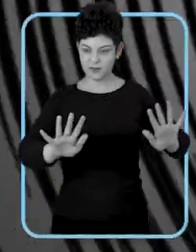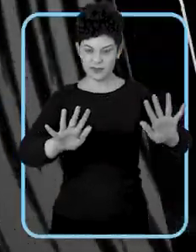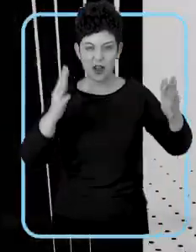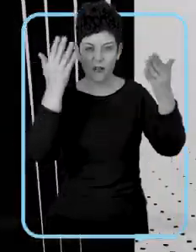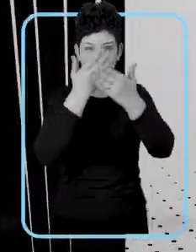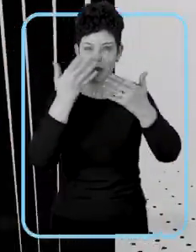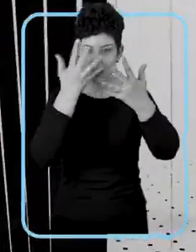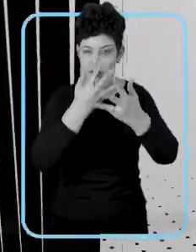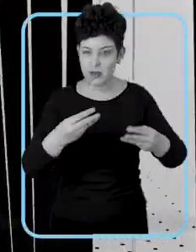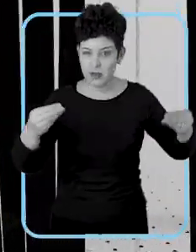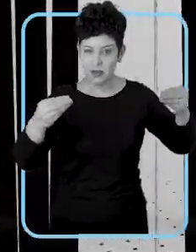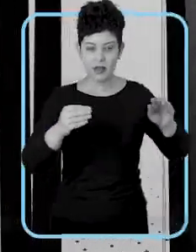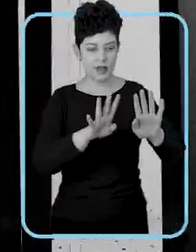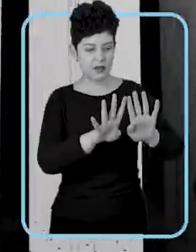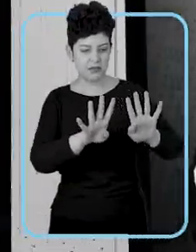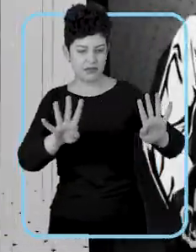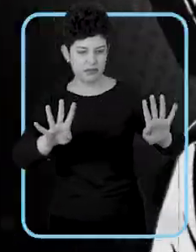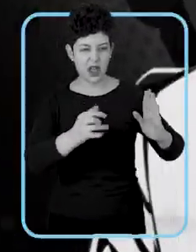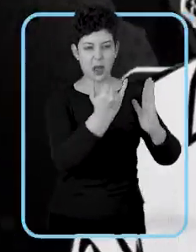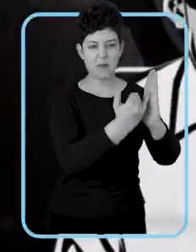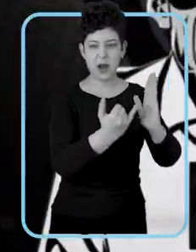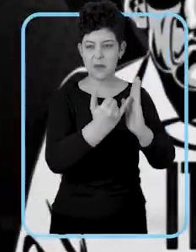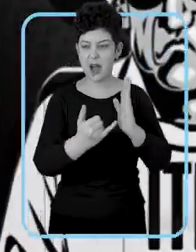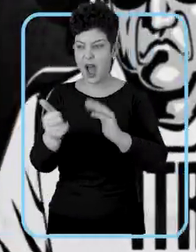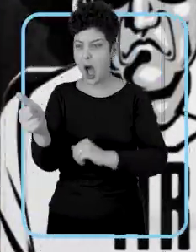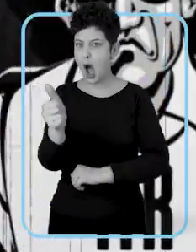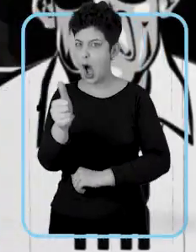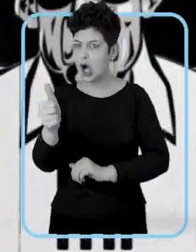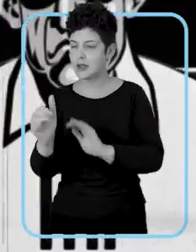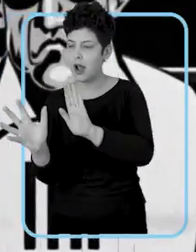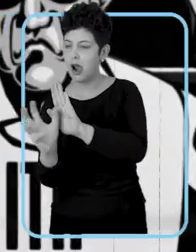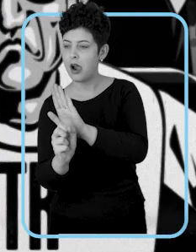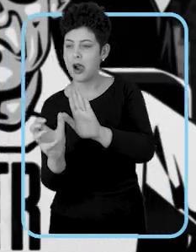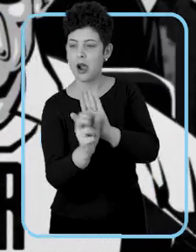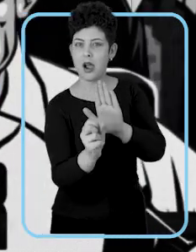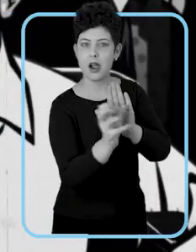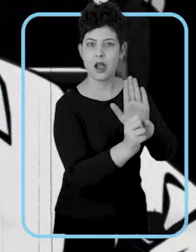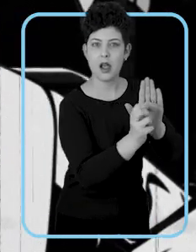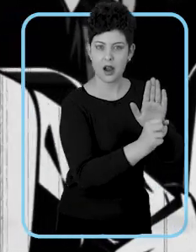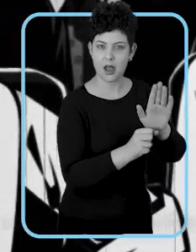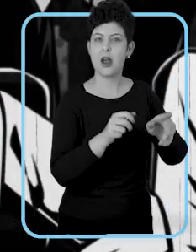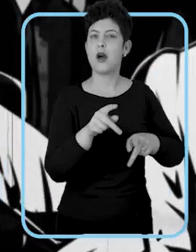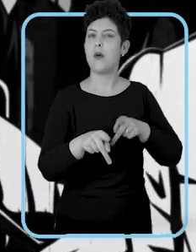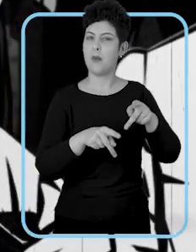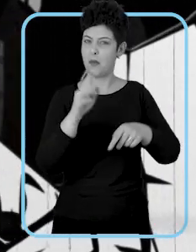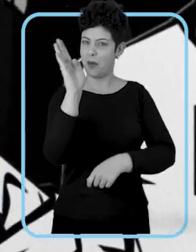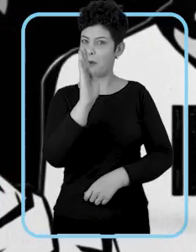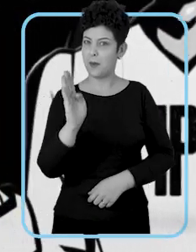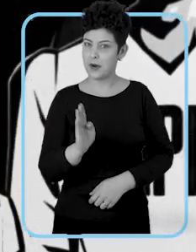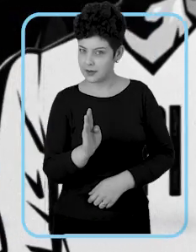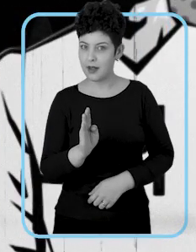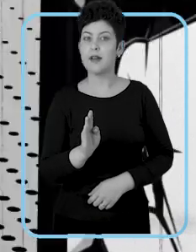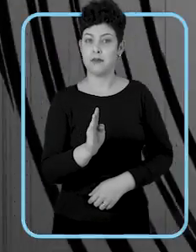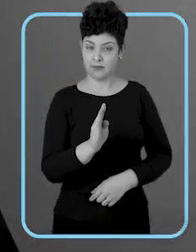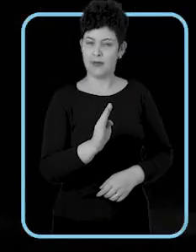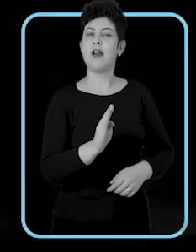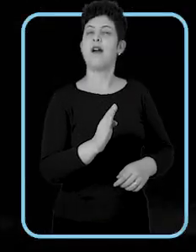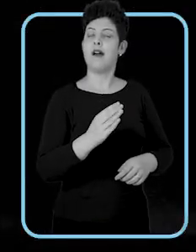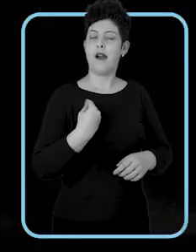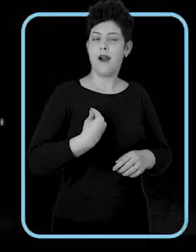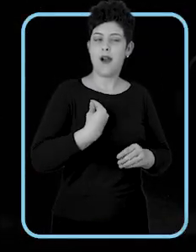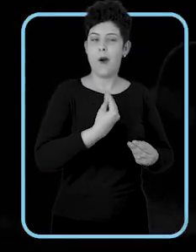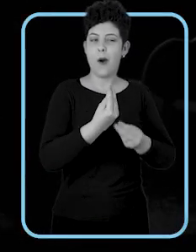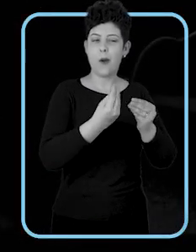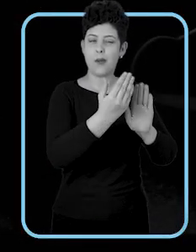Os Invisíveis. Um bando de 11 impostos que vem fazendo um rombo no bolso dos brasileiros.